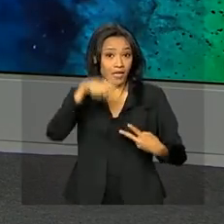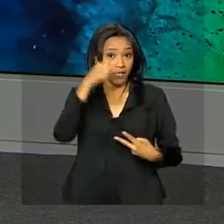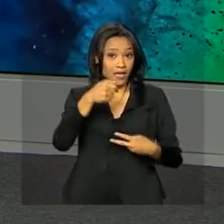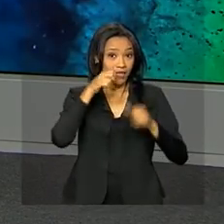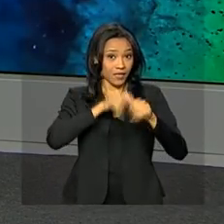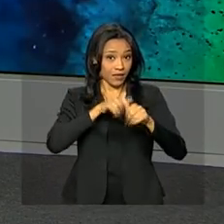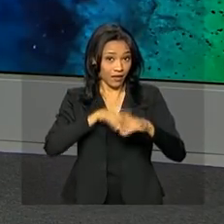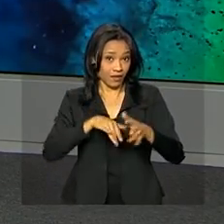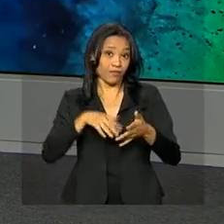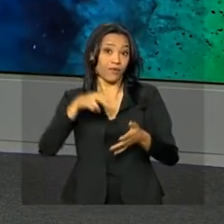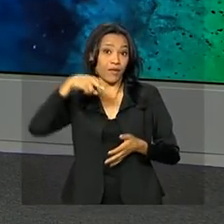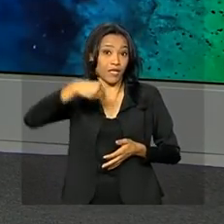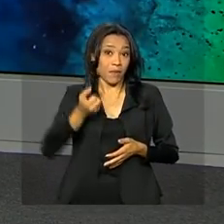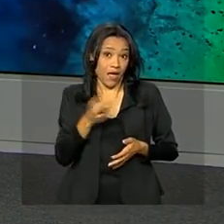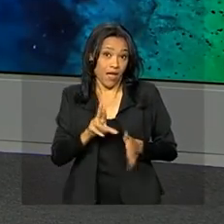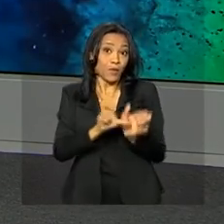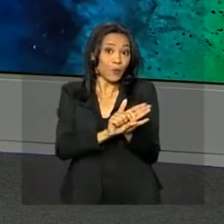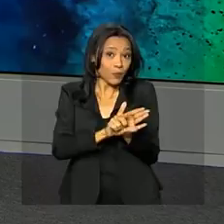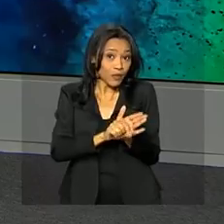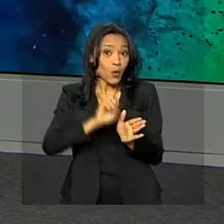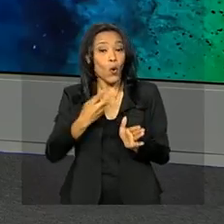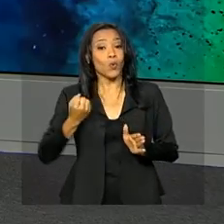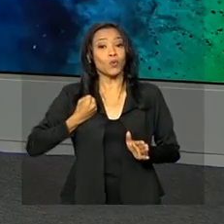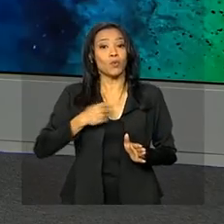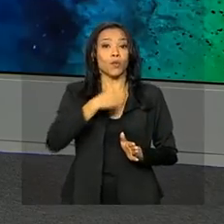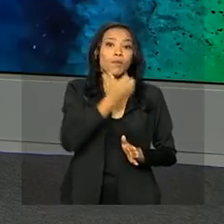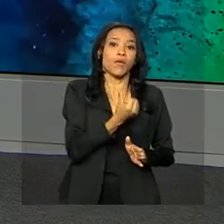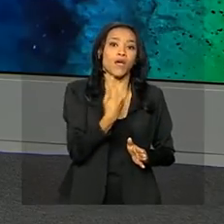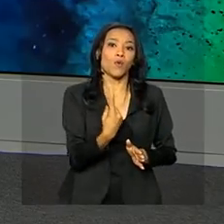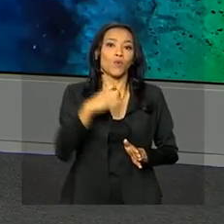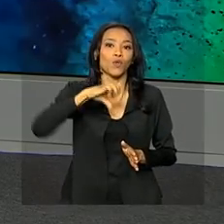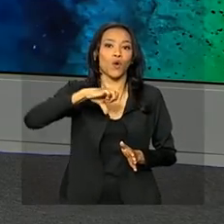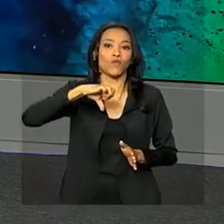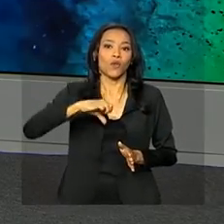no Twitter ou pelo nosso WhatsApp no número